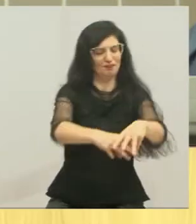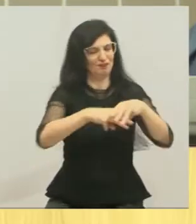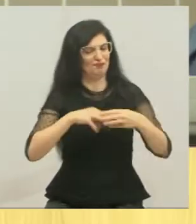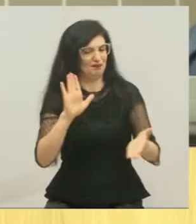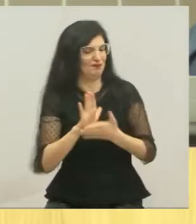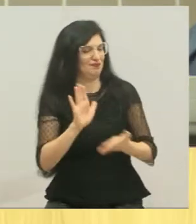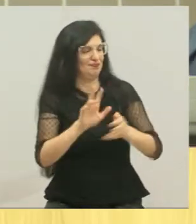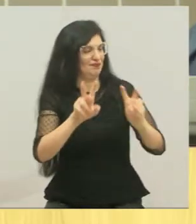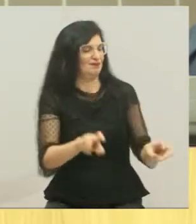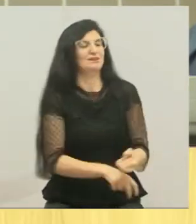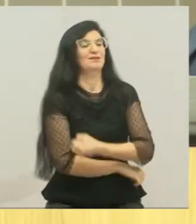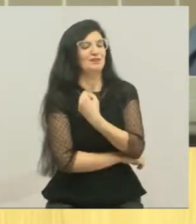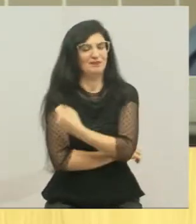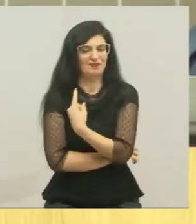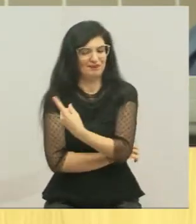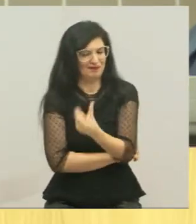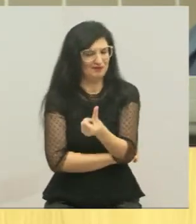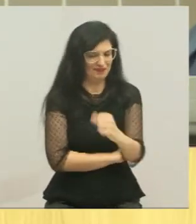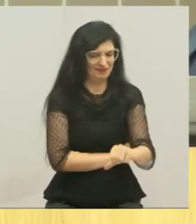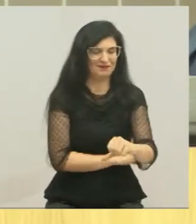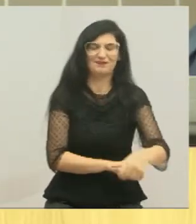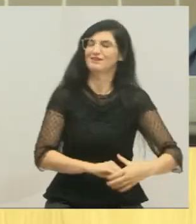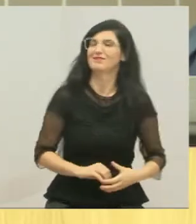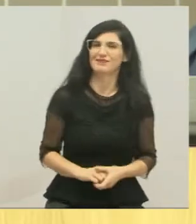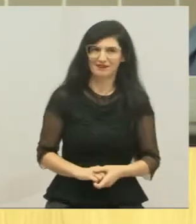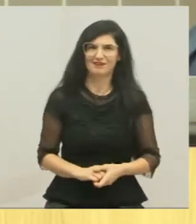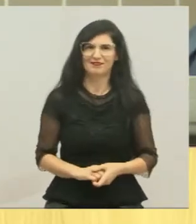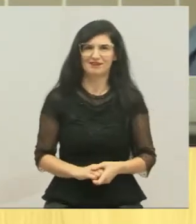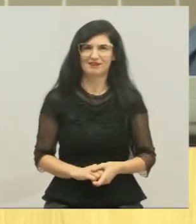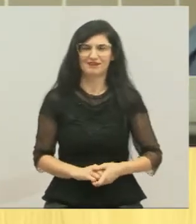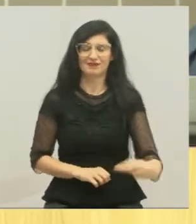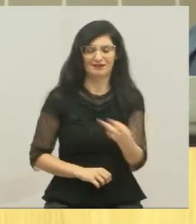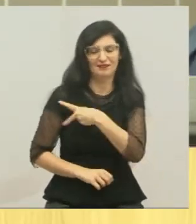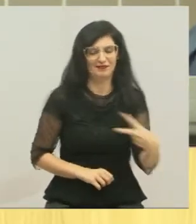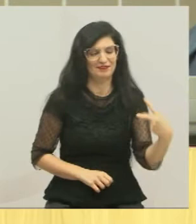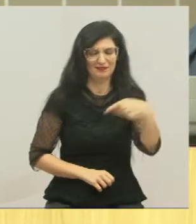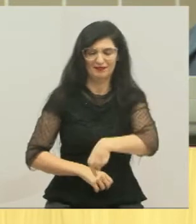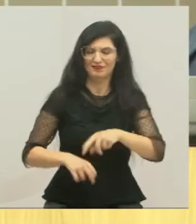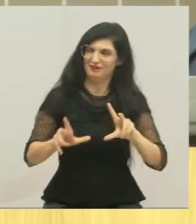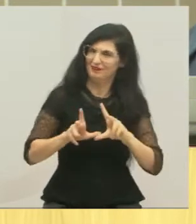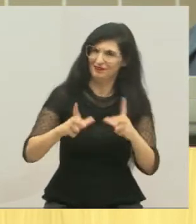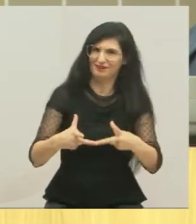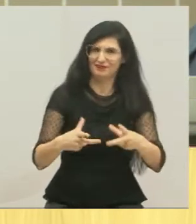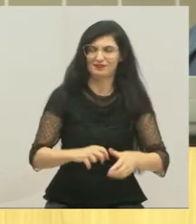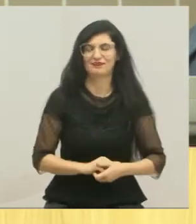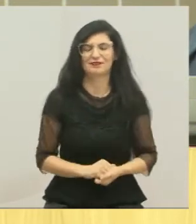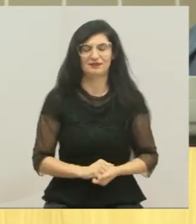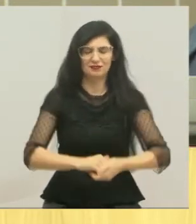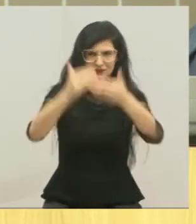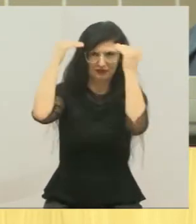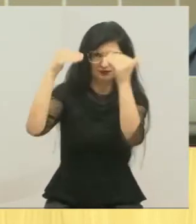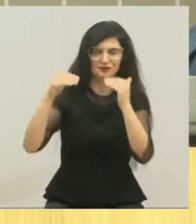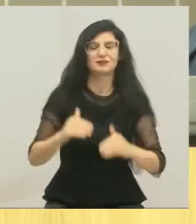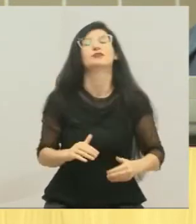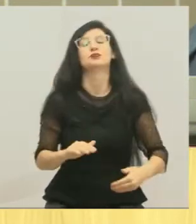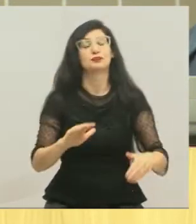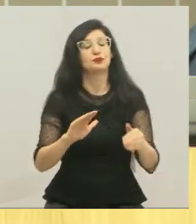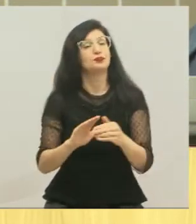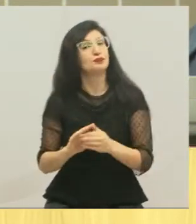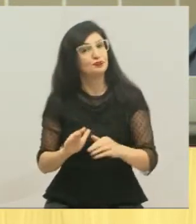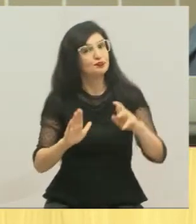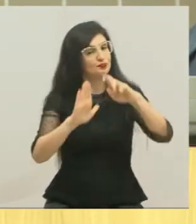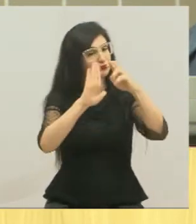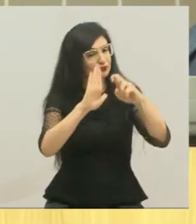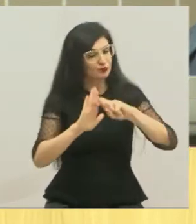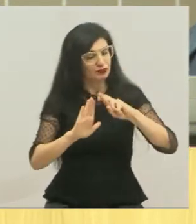número 169. Requeremos, excelentíssimo senhor presidente dessa casa, cumpridas as formalidades